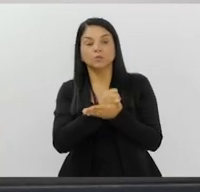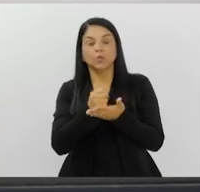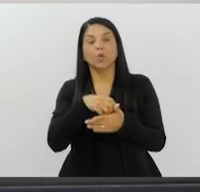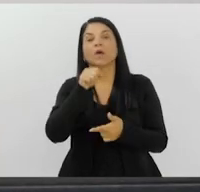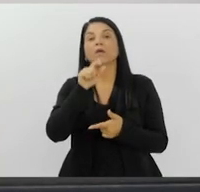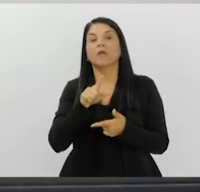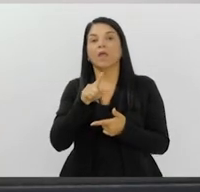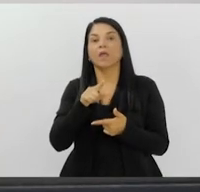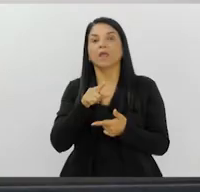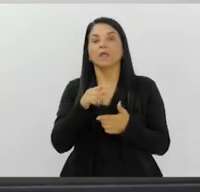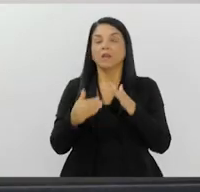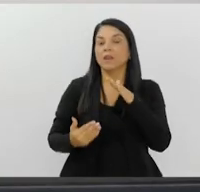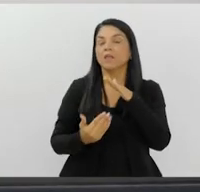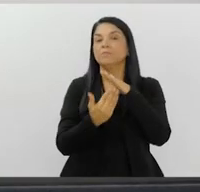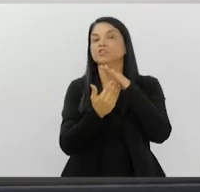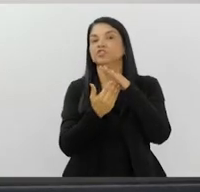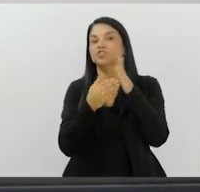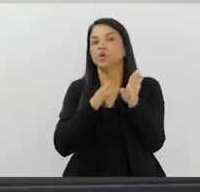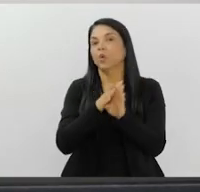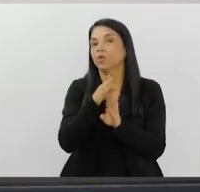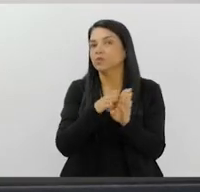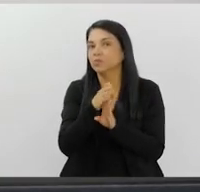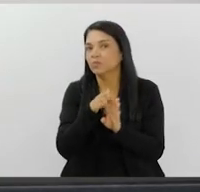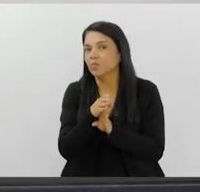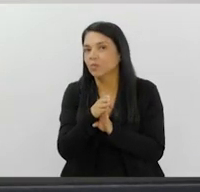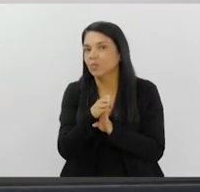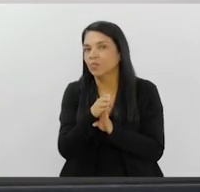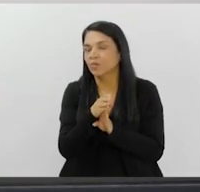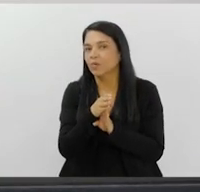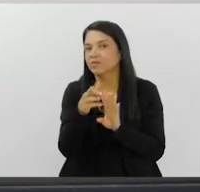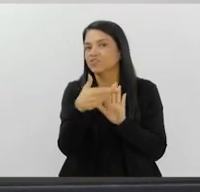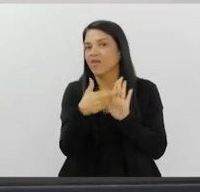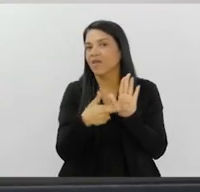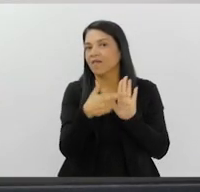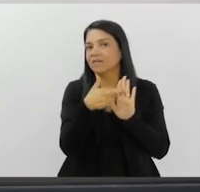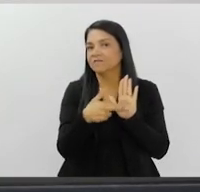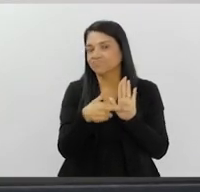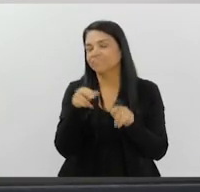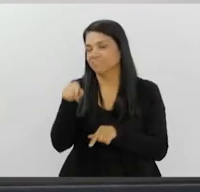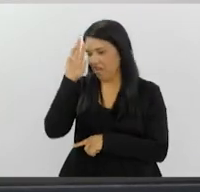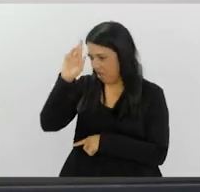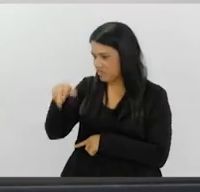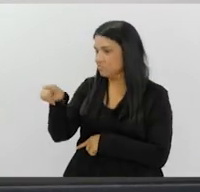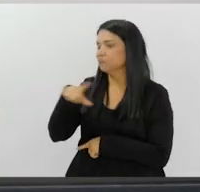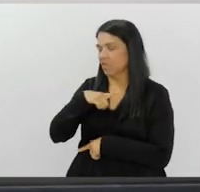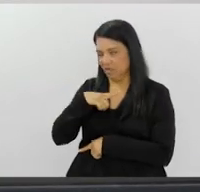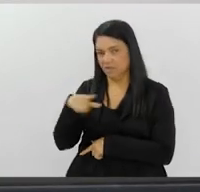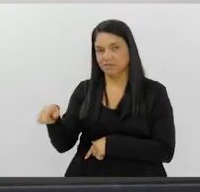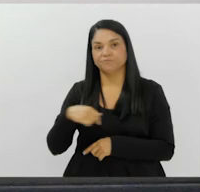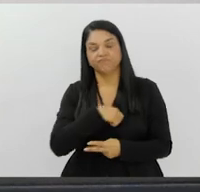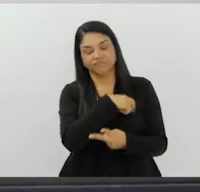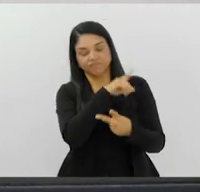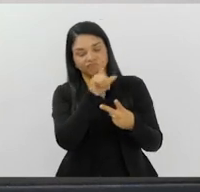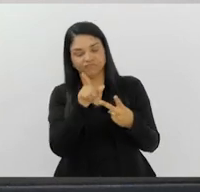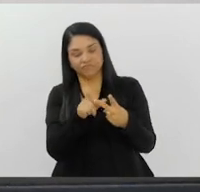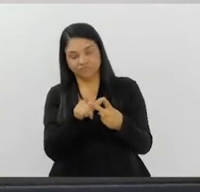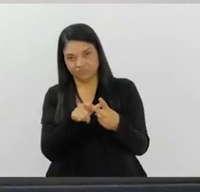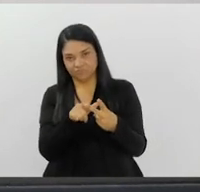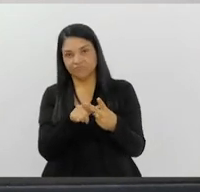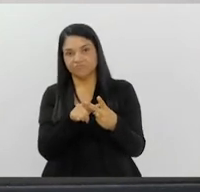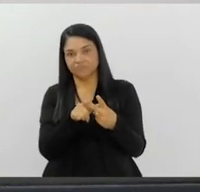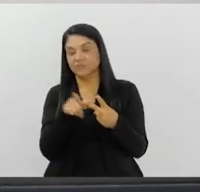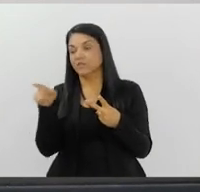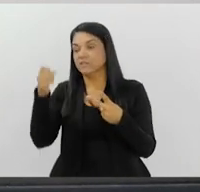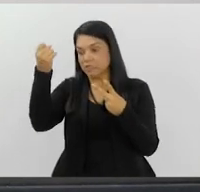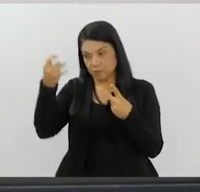estipulou os limites e e os manuais de Conduta Então você tá coberto de razão e a segunda coisa que eu queria mencionar já que você